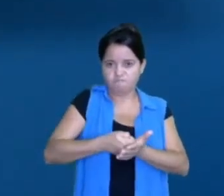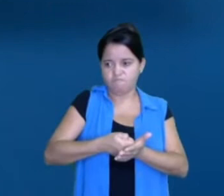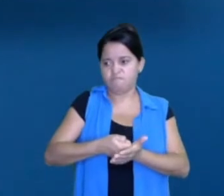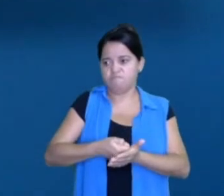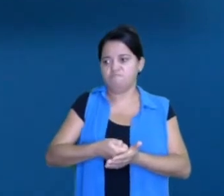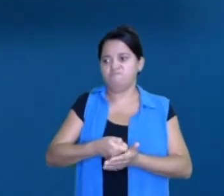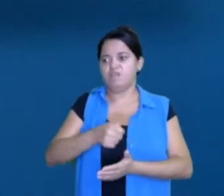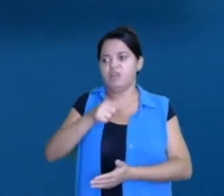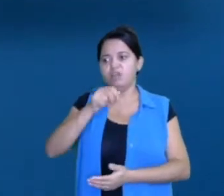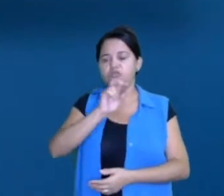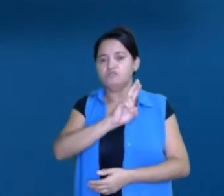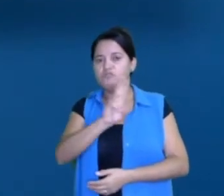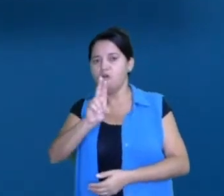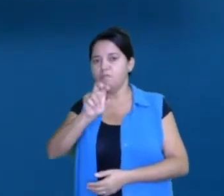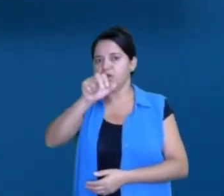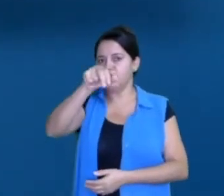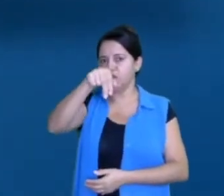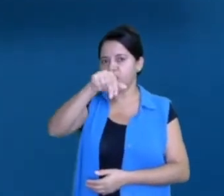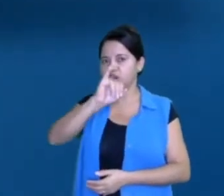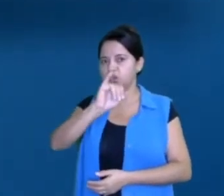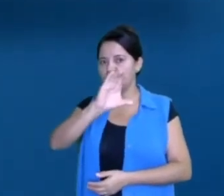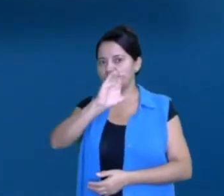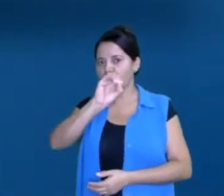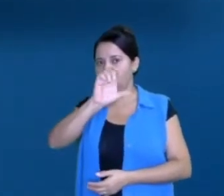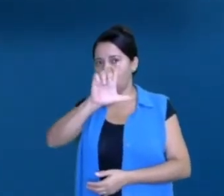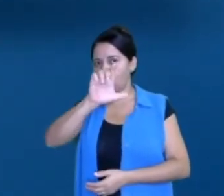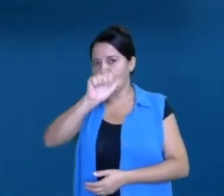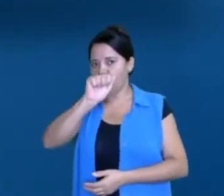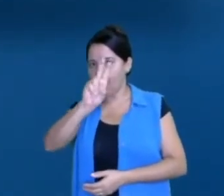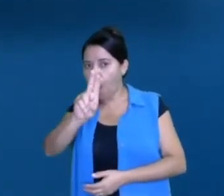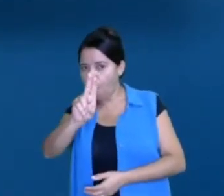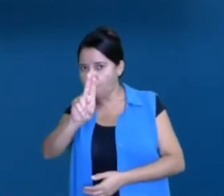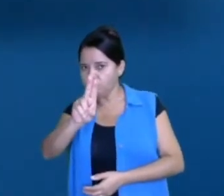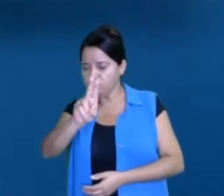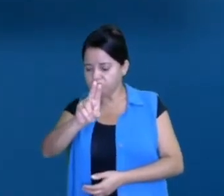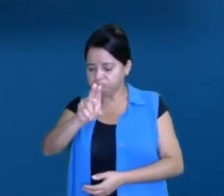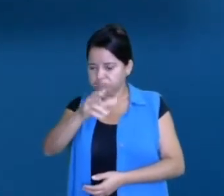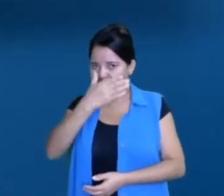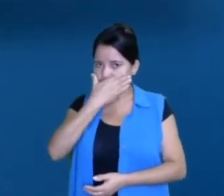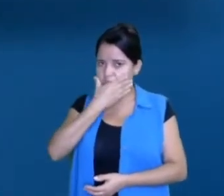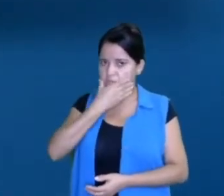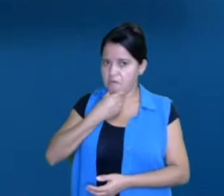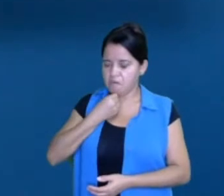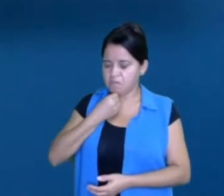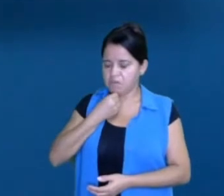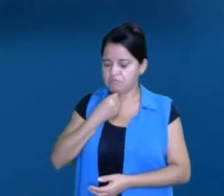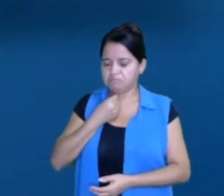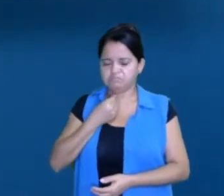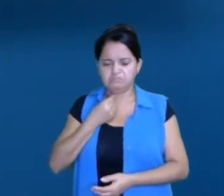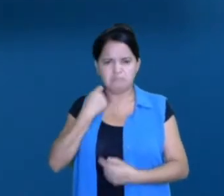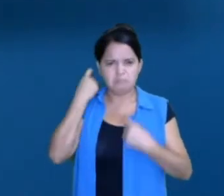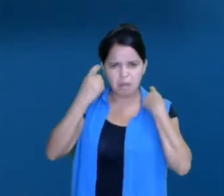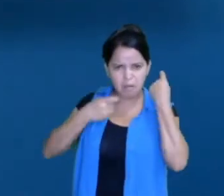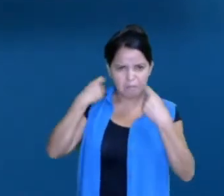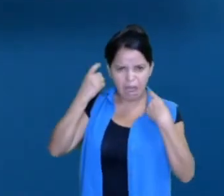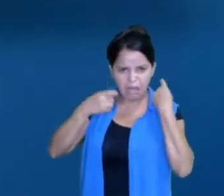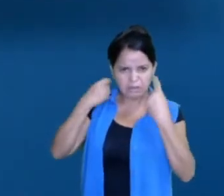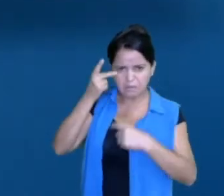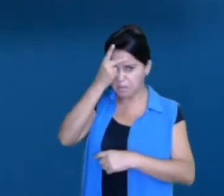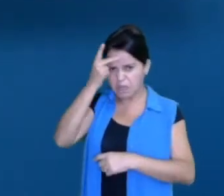como eu comentei logo no início da aula, que ele era muito autoritário, né? Ele não estava preocupado com a situação do